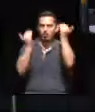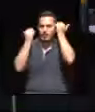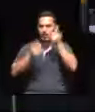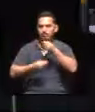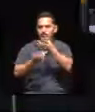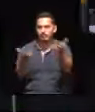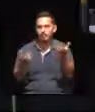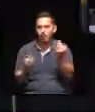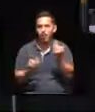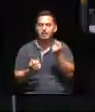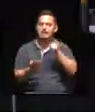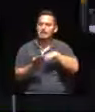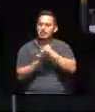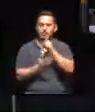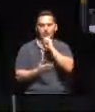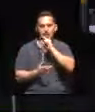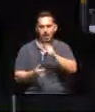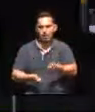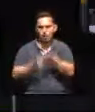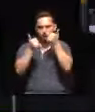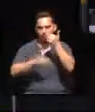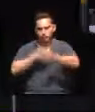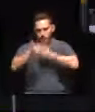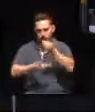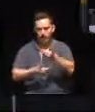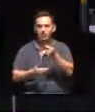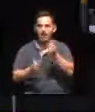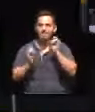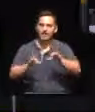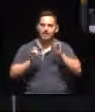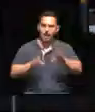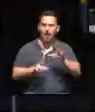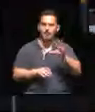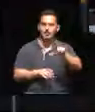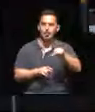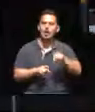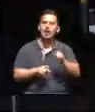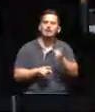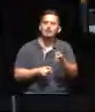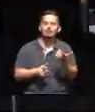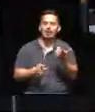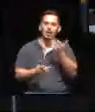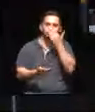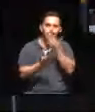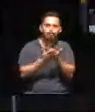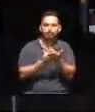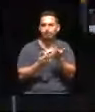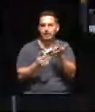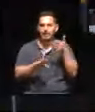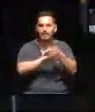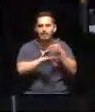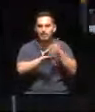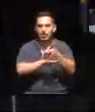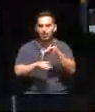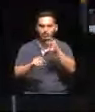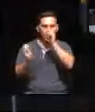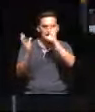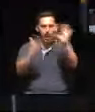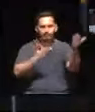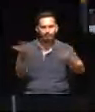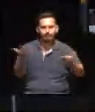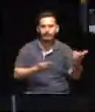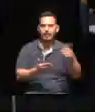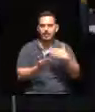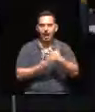informação. É sempre possível melhorar os procedimentos e evitar que Lisboa seja confrontada com intervenções no arvoredo que